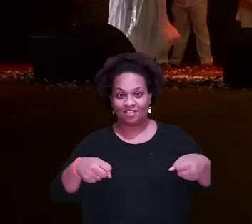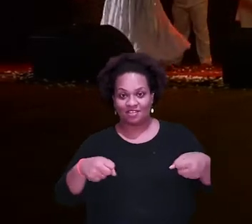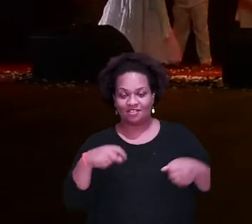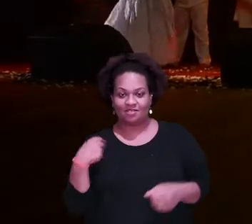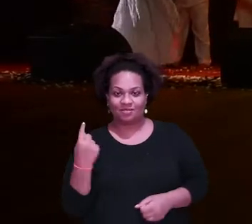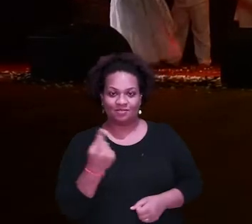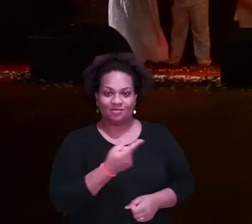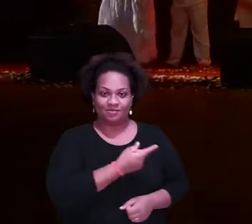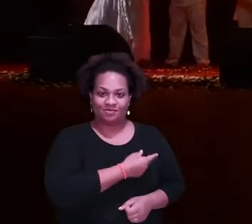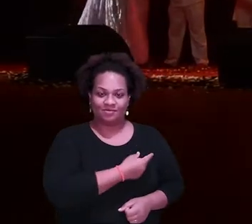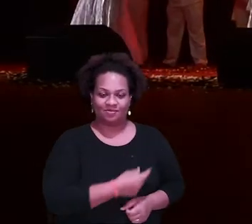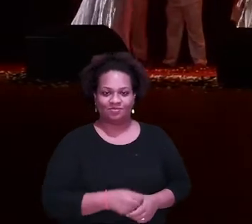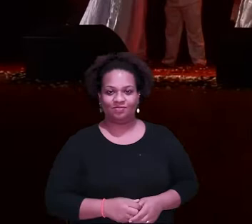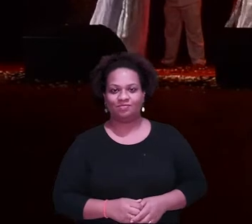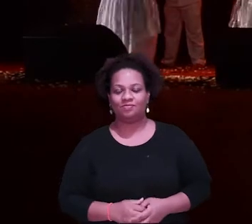defenda